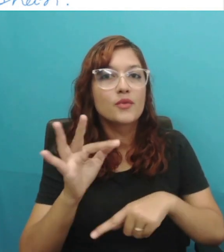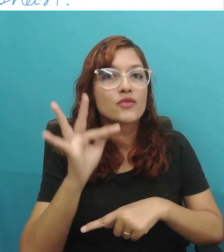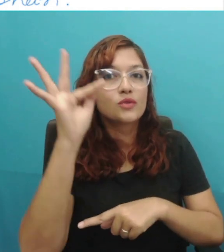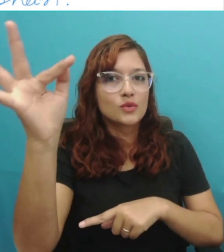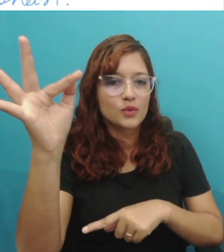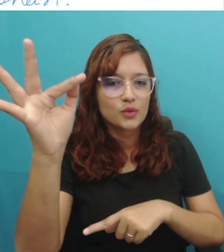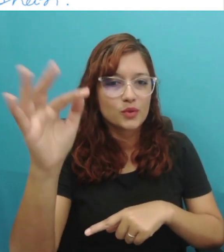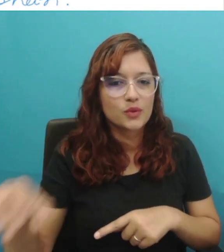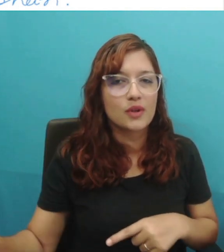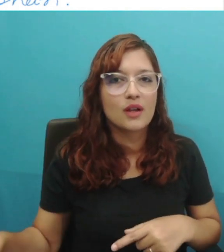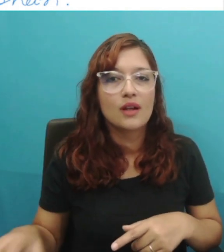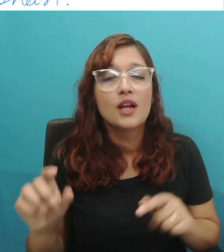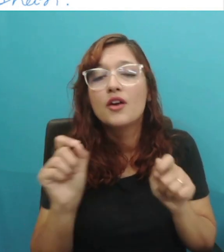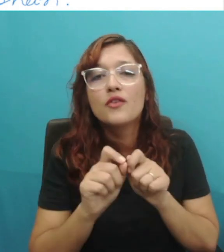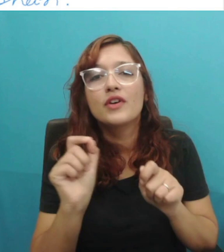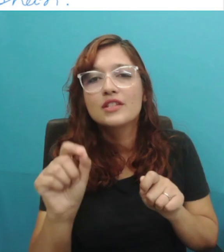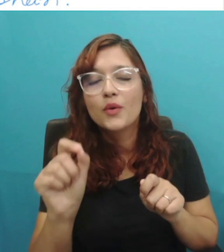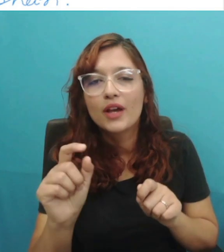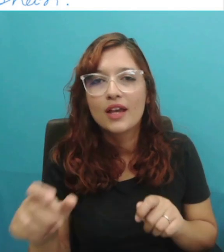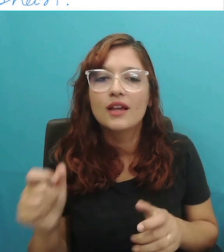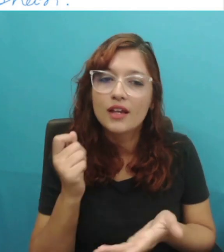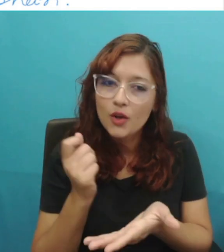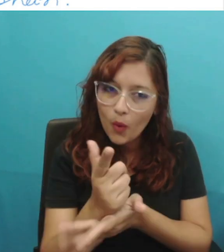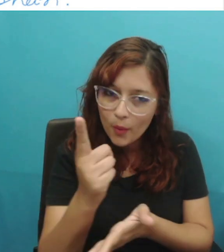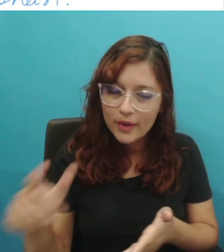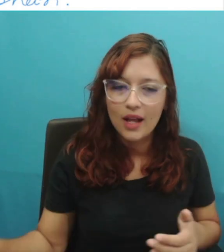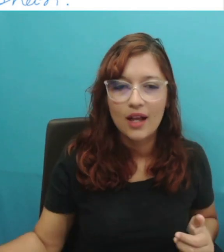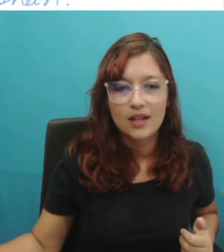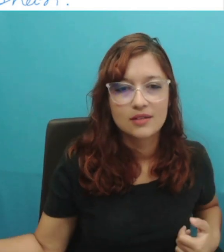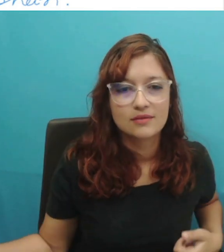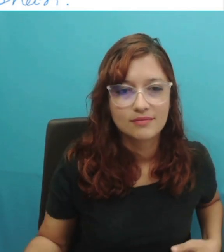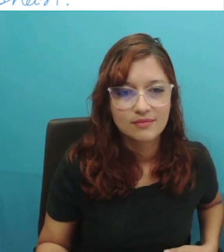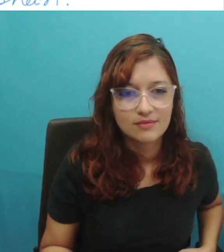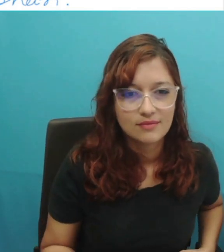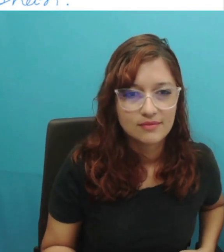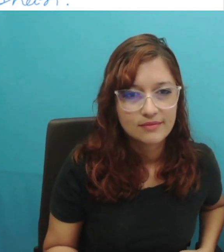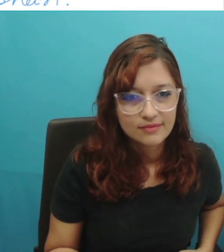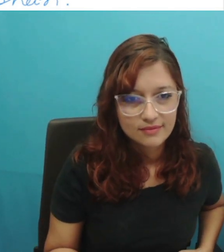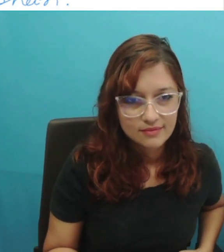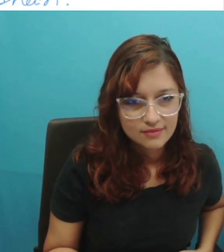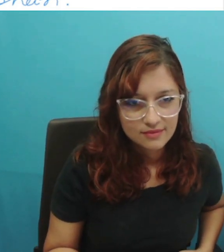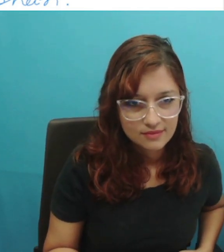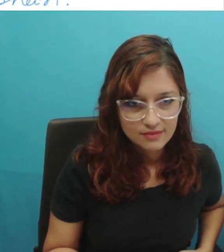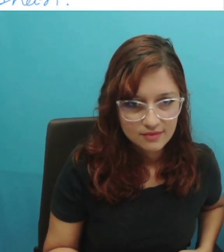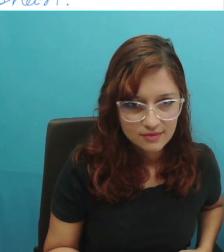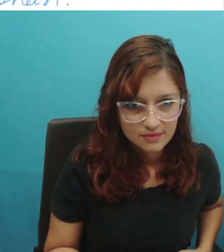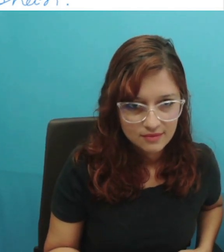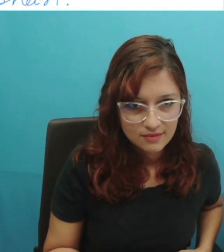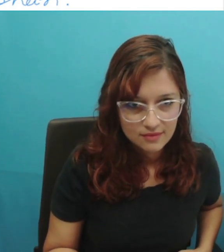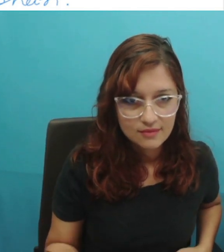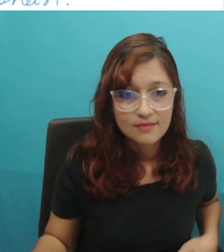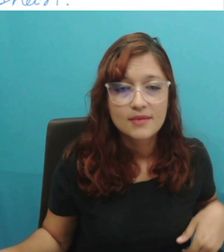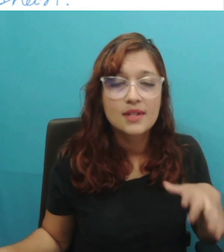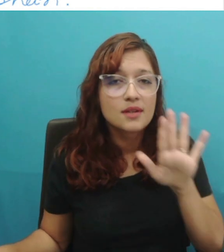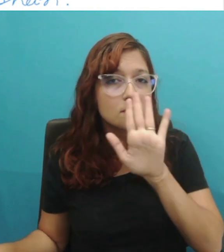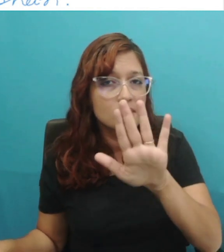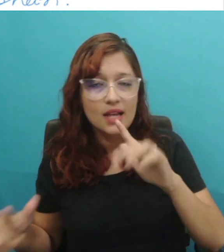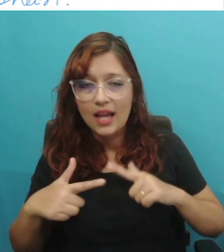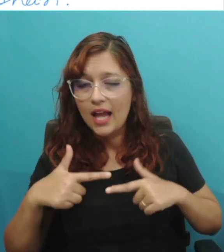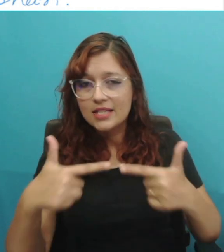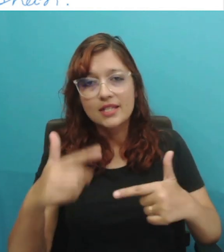Vou vai me ajudar a entender que a ação ainda vai acontecer. E o que é que eu vou fazer no futuro? Comprar.